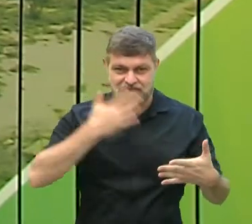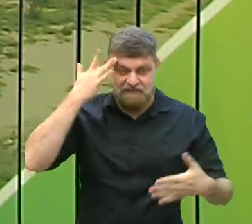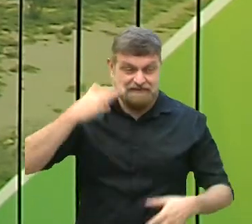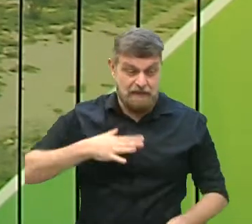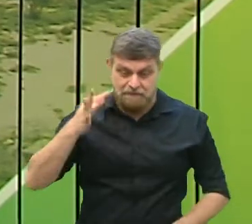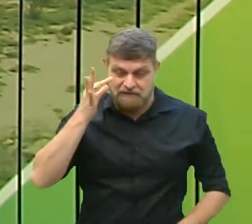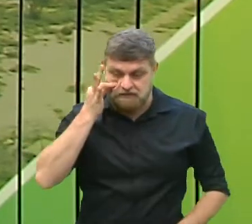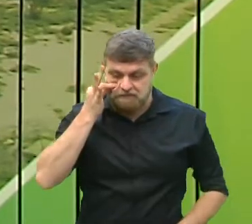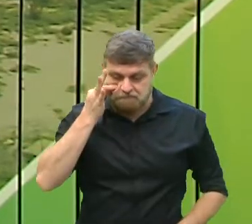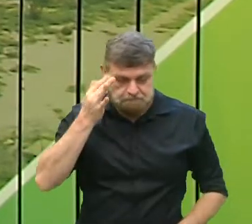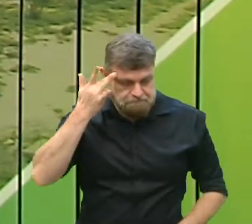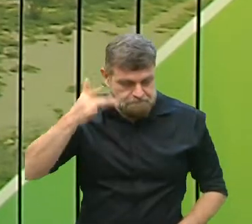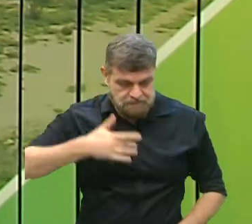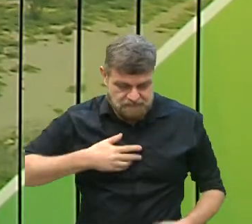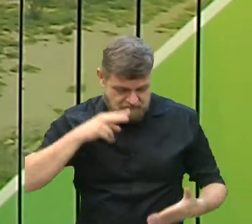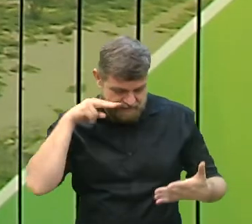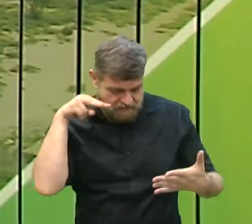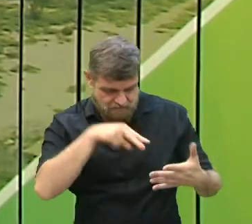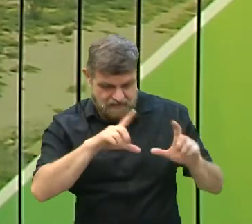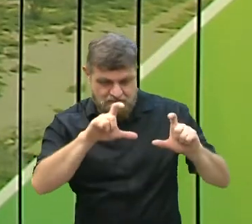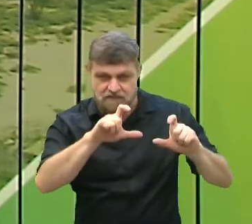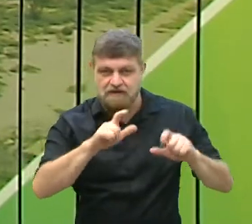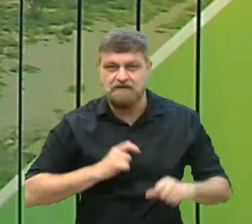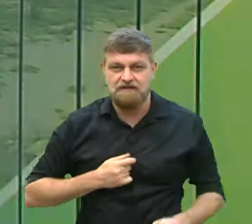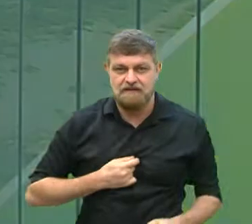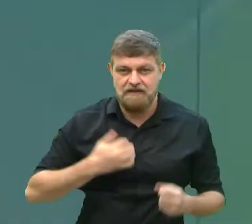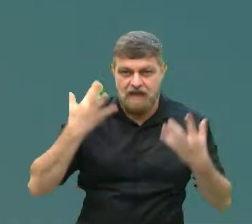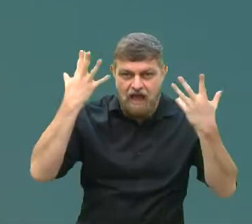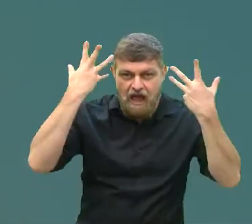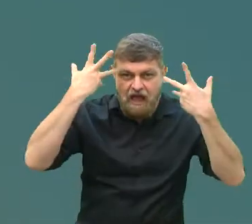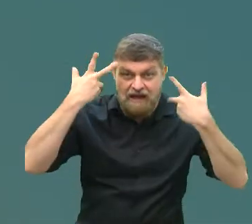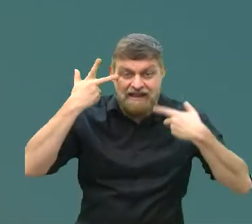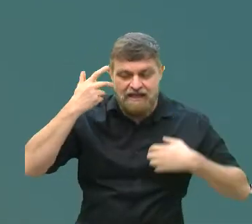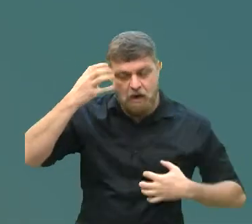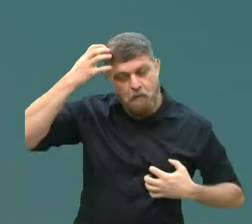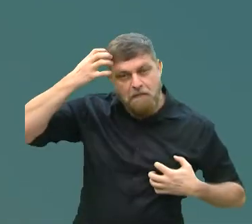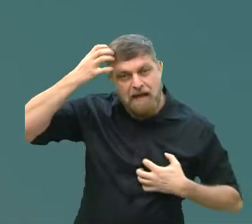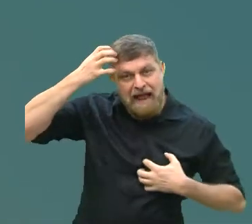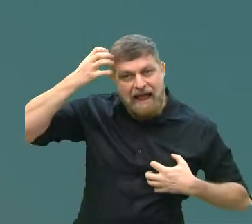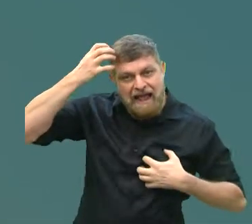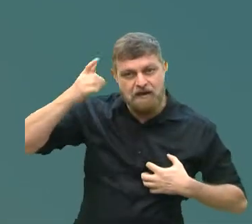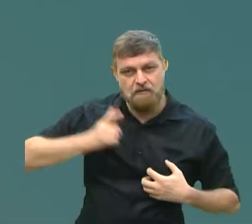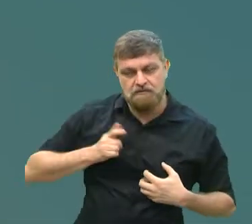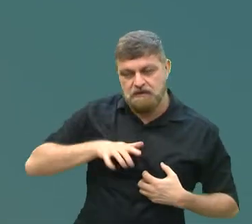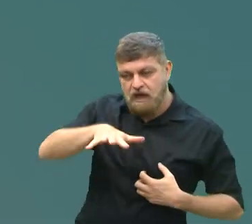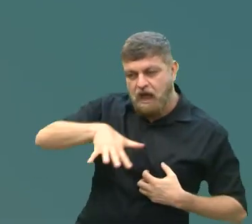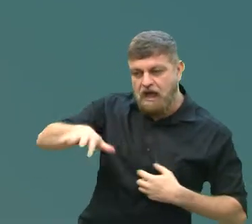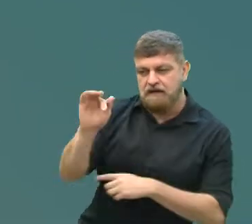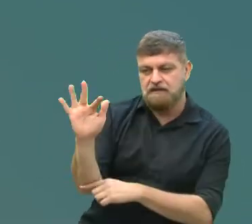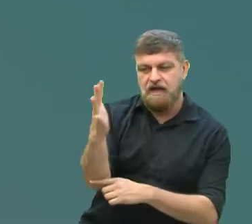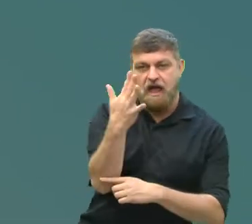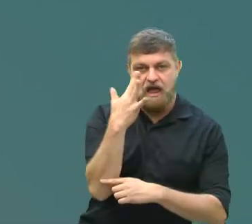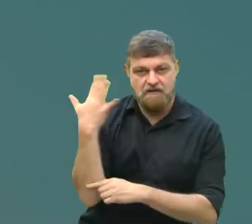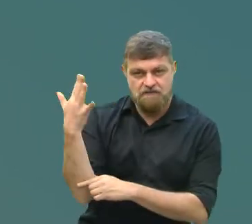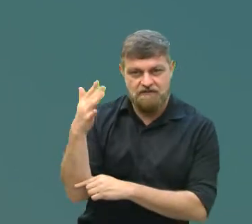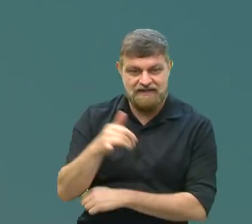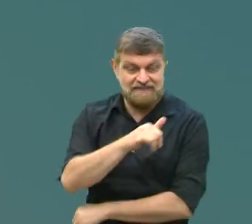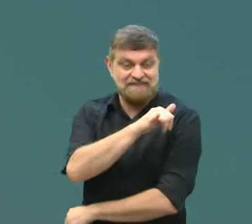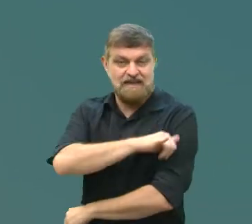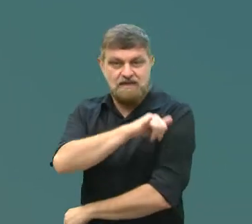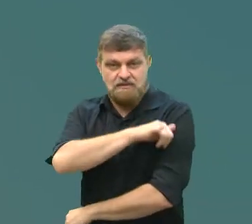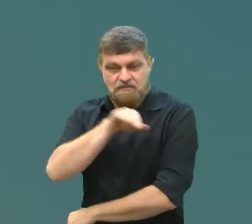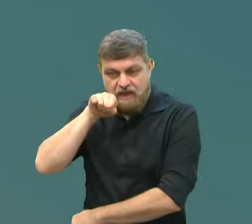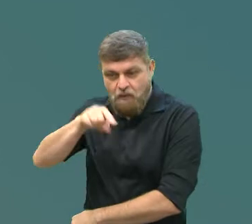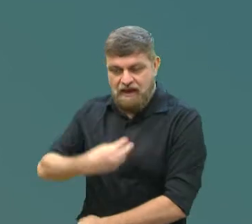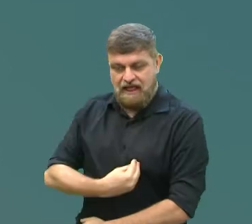um pessoalmente, mas eu adorava ver em foto. Estou falando do mico-leão dourado, que é uma espécie exclusiva de florestas da Baixada do Rio de